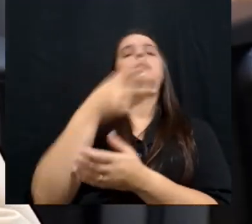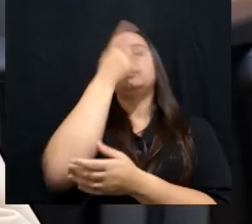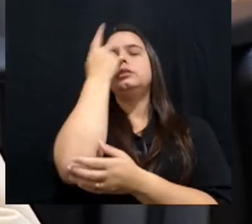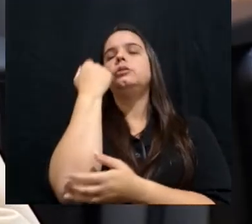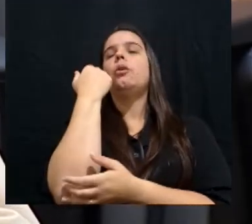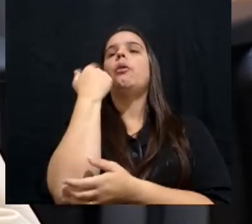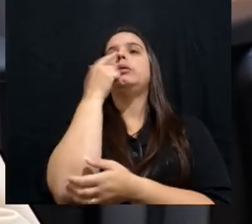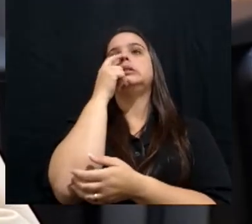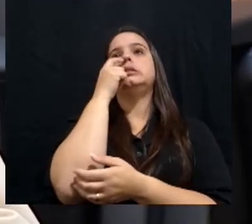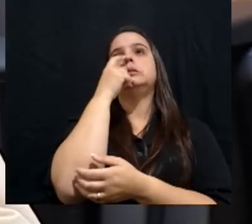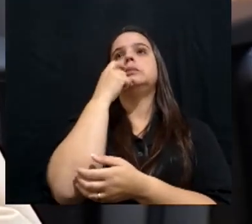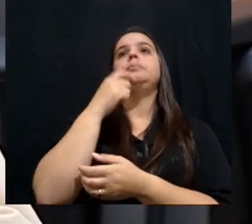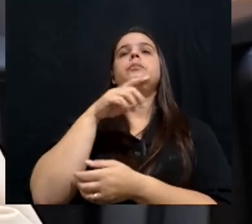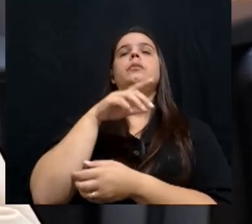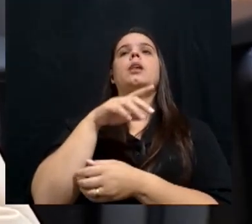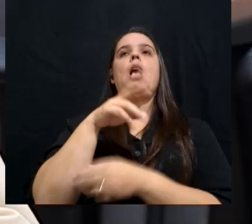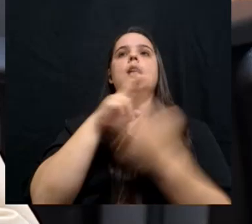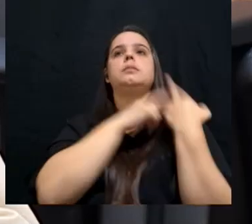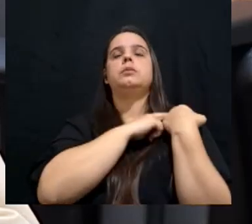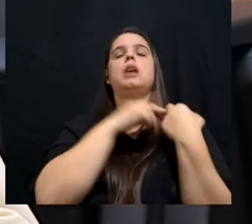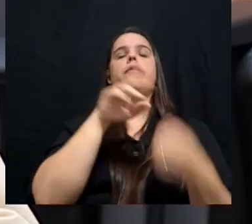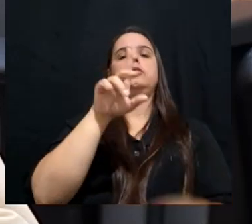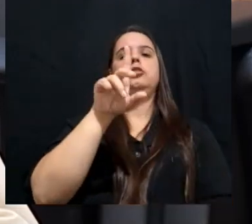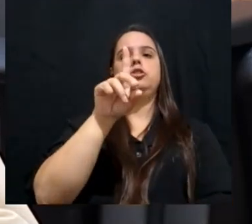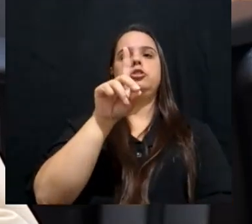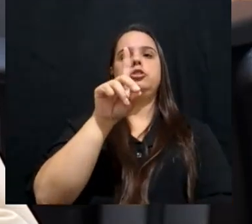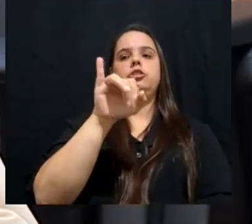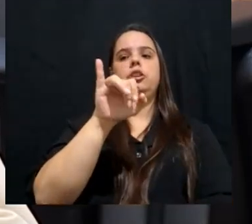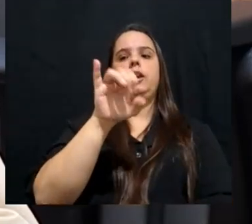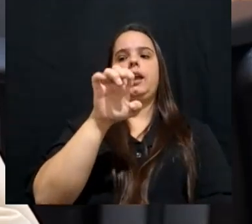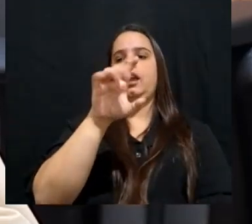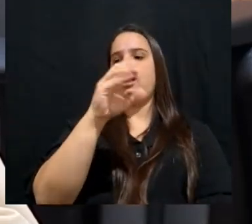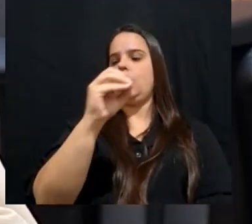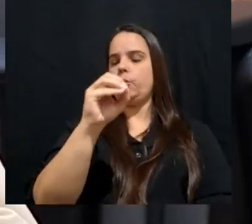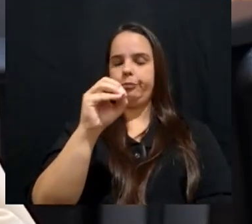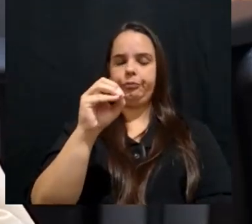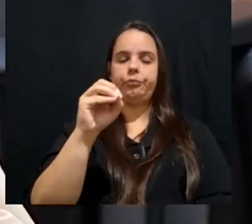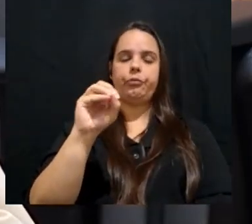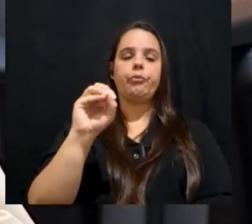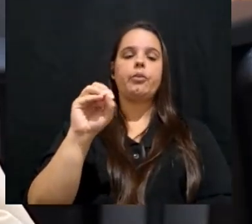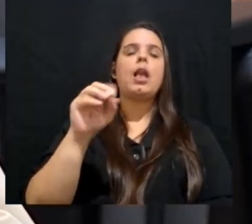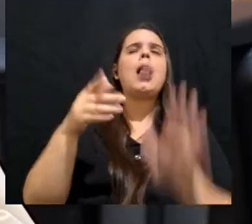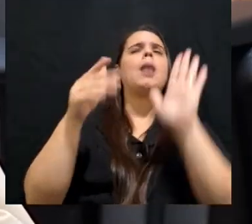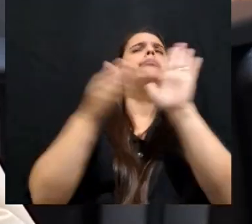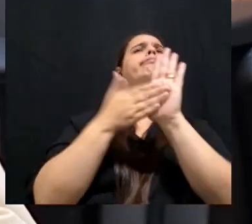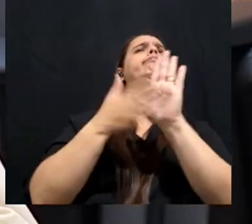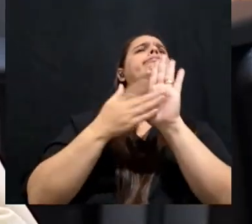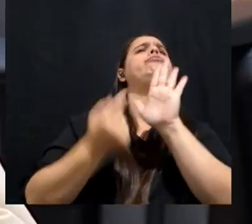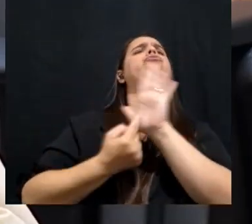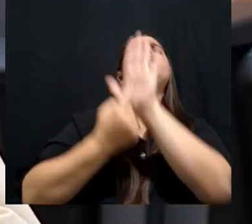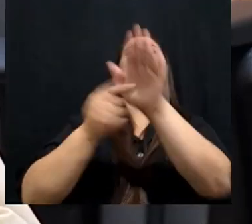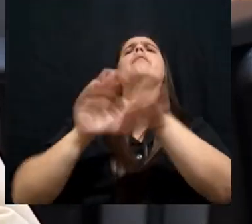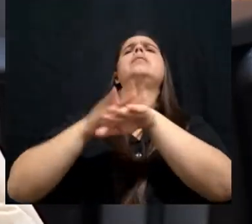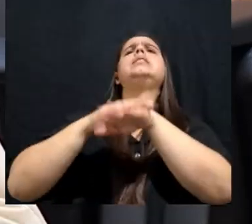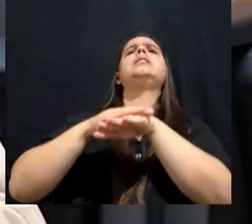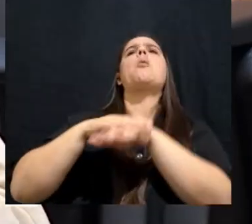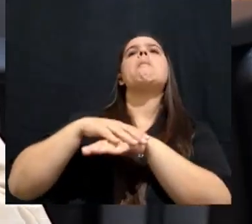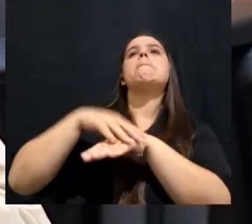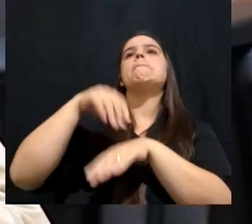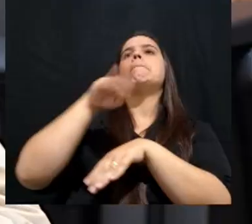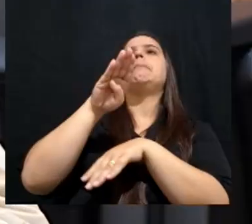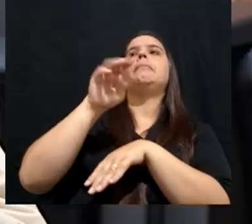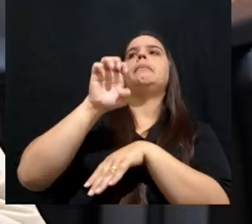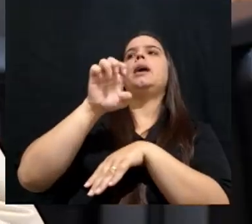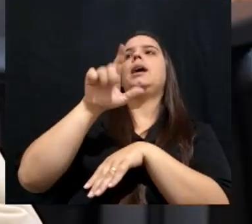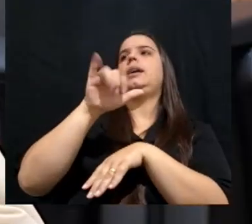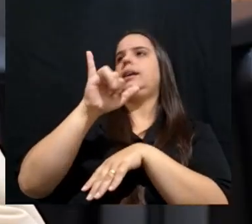coordenador, a secretária Vandecléia, eles apresentaram essa proposta para fazer um baile, só que aí precisava de um apadrinhamento,